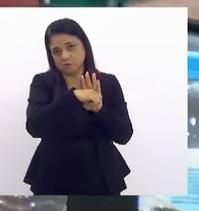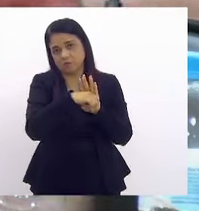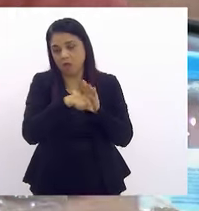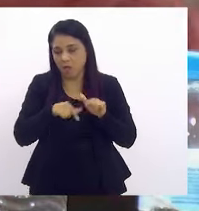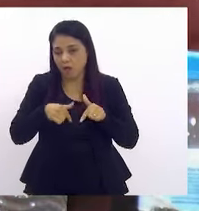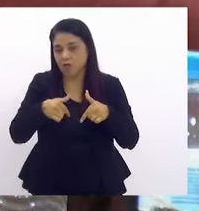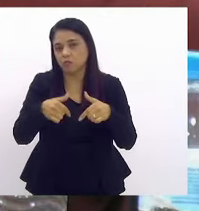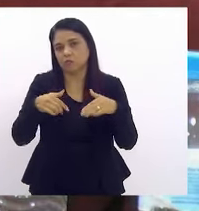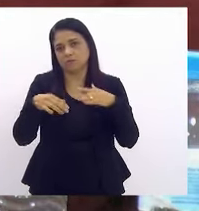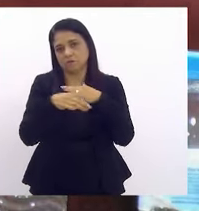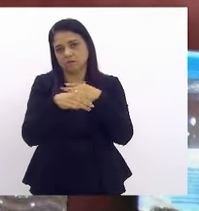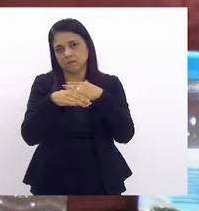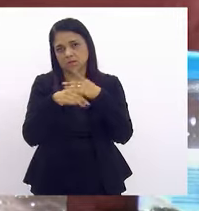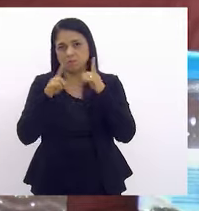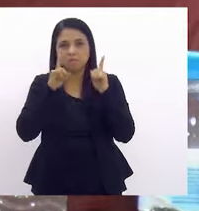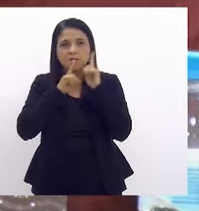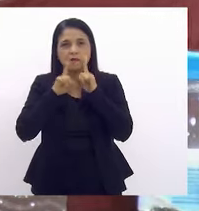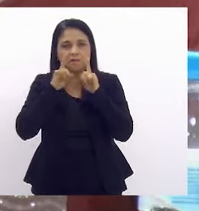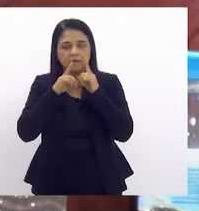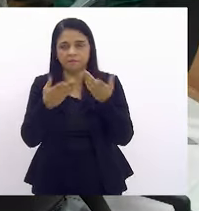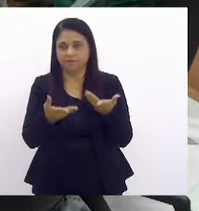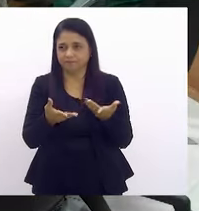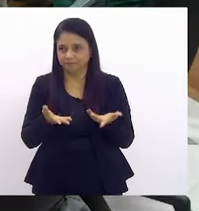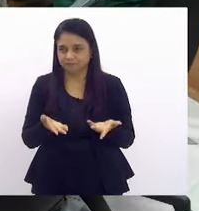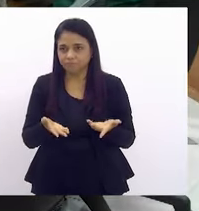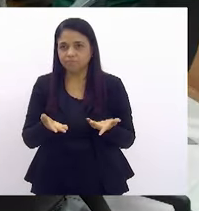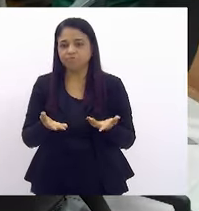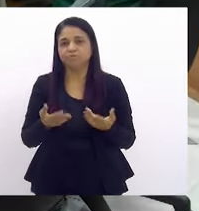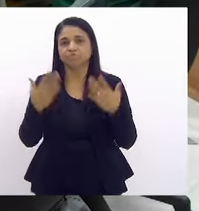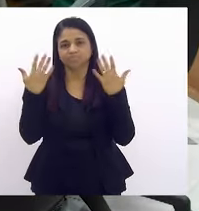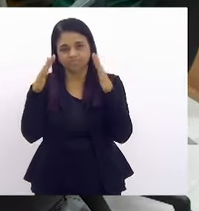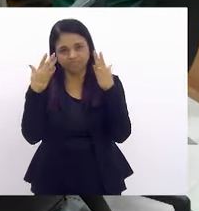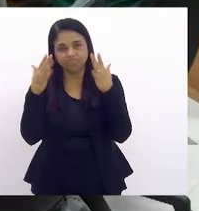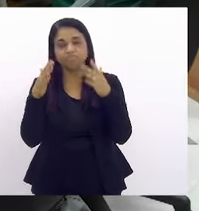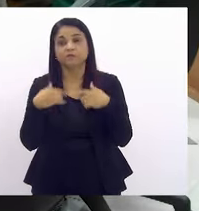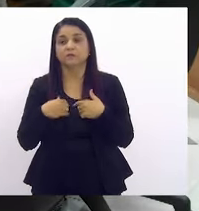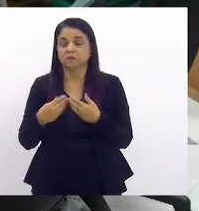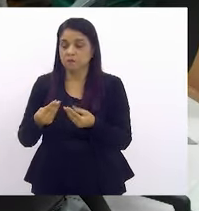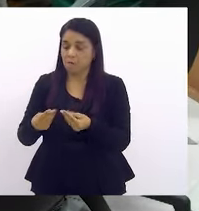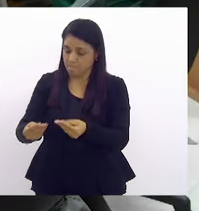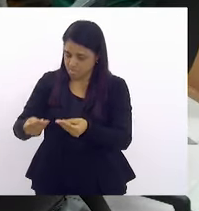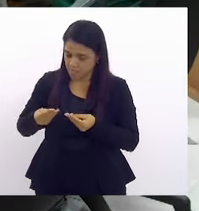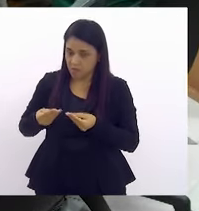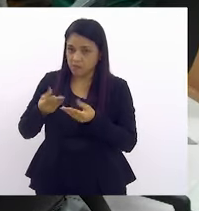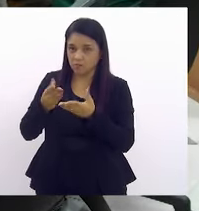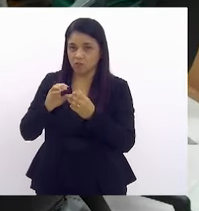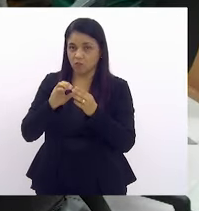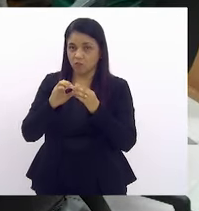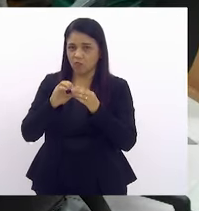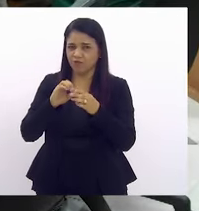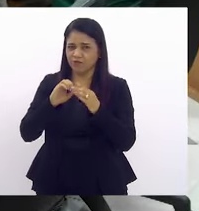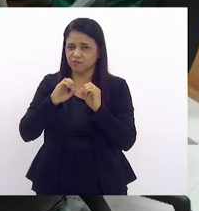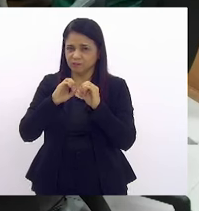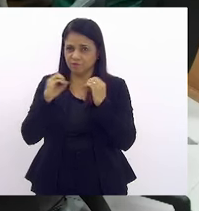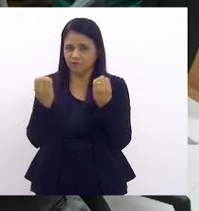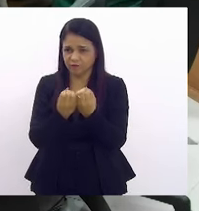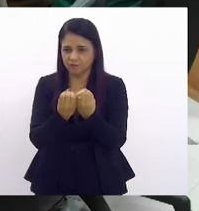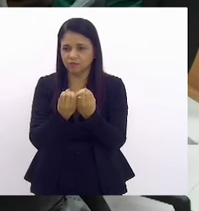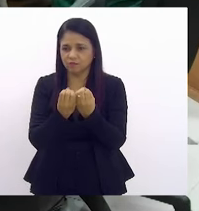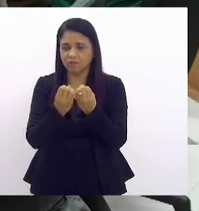cidade. Manda por ofício isso para a gente certinho, onde são, o que está acontecendo, registra isso para a